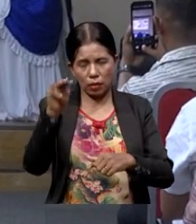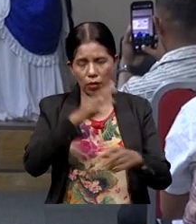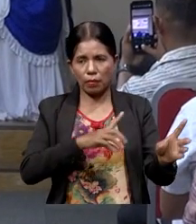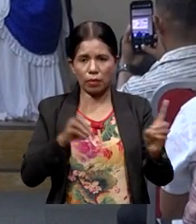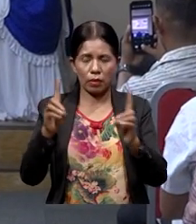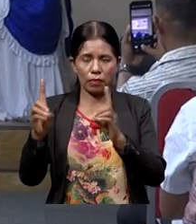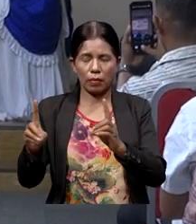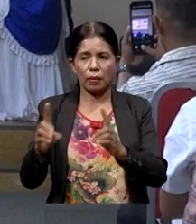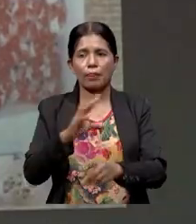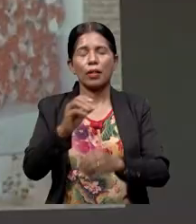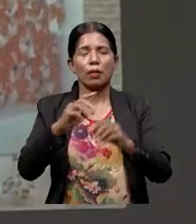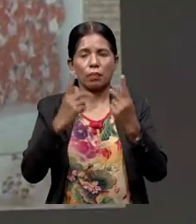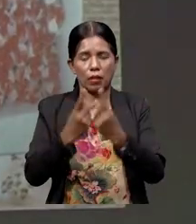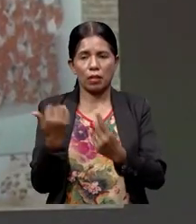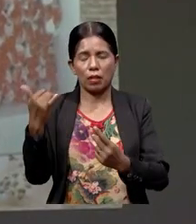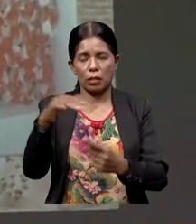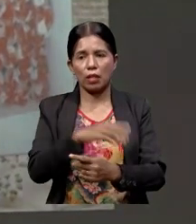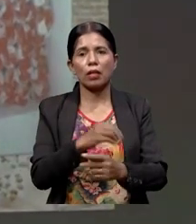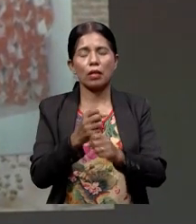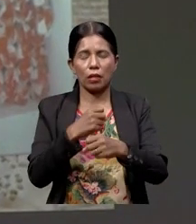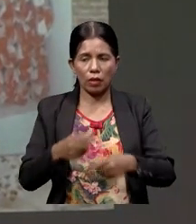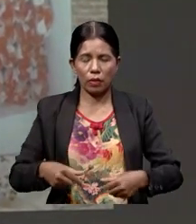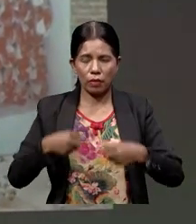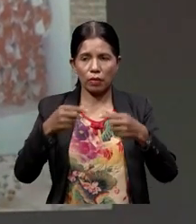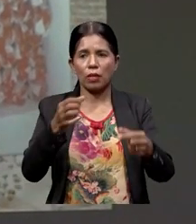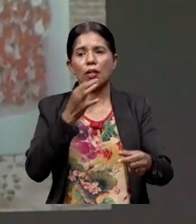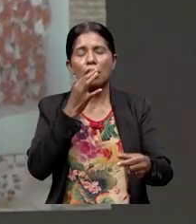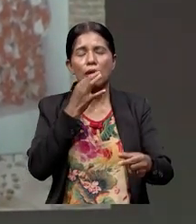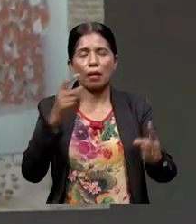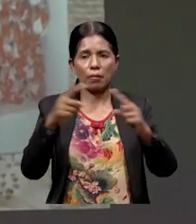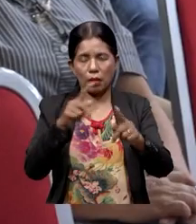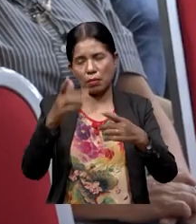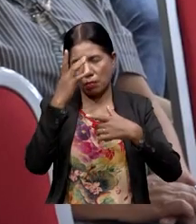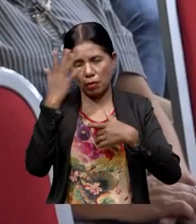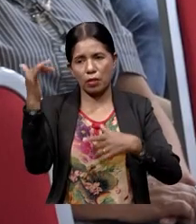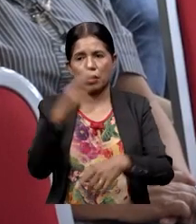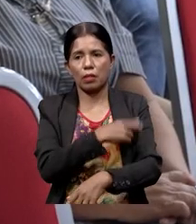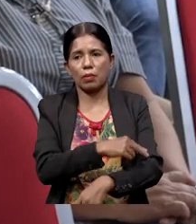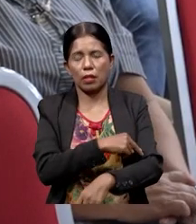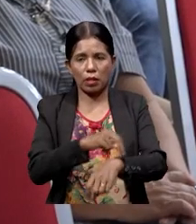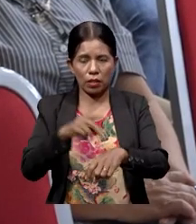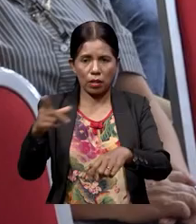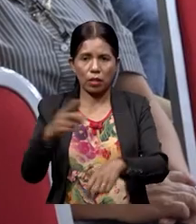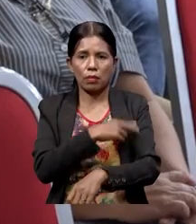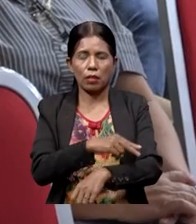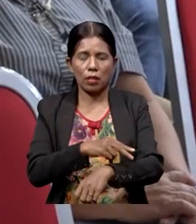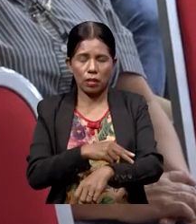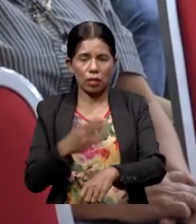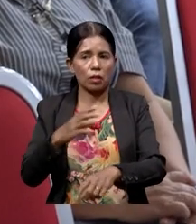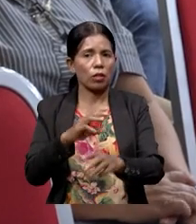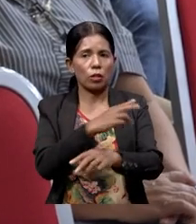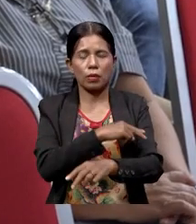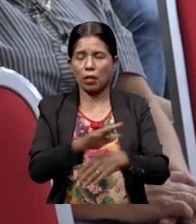implementação dieta ba companhia Sira NB durante ne fornece Hahan ba paciente Sira e Hospital Nacional, Hospital Referência no Centro